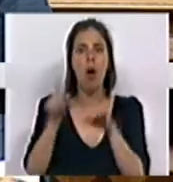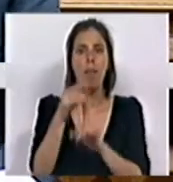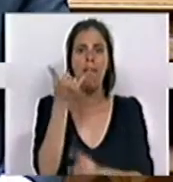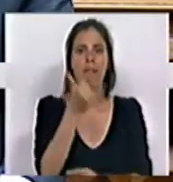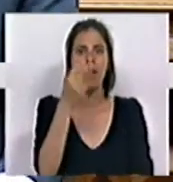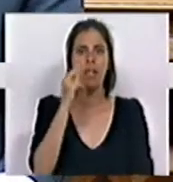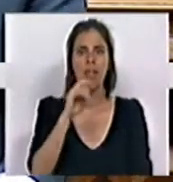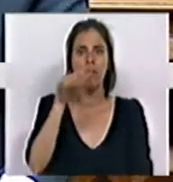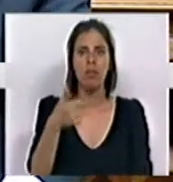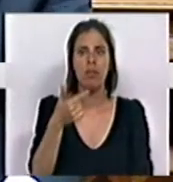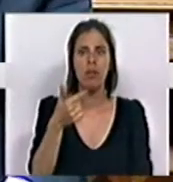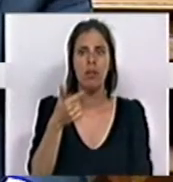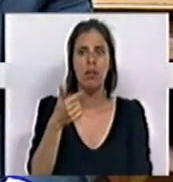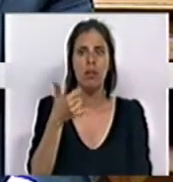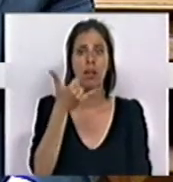aumentará para